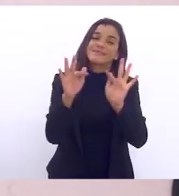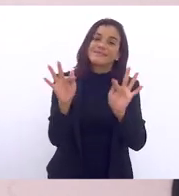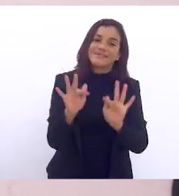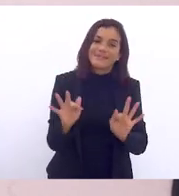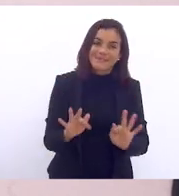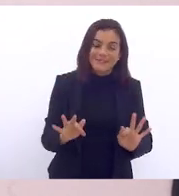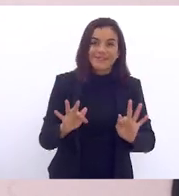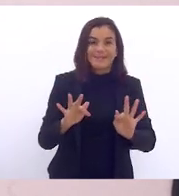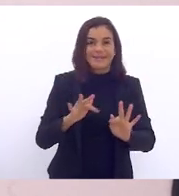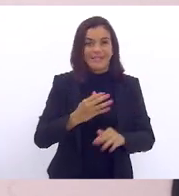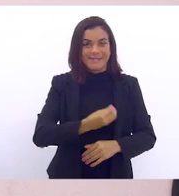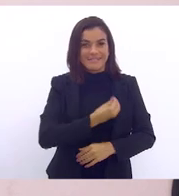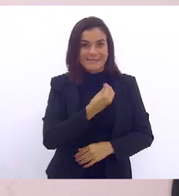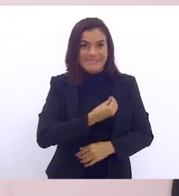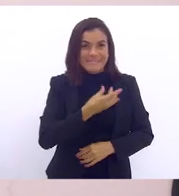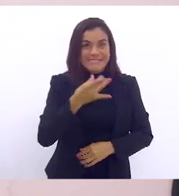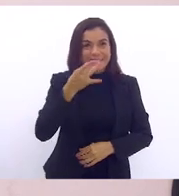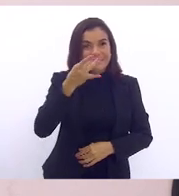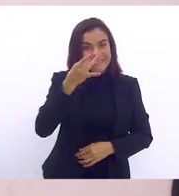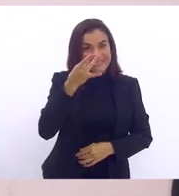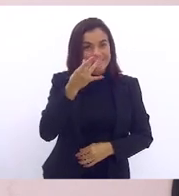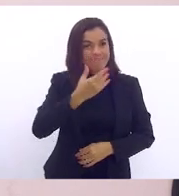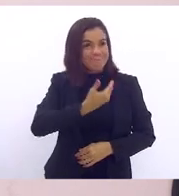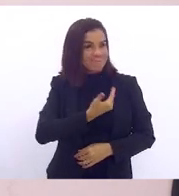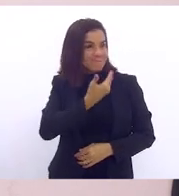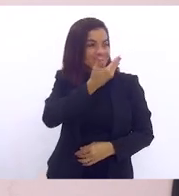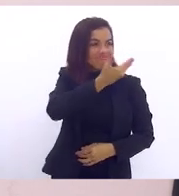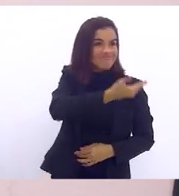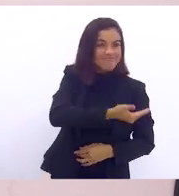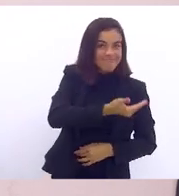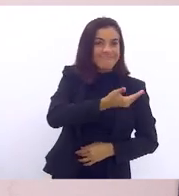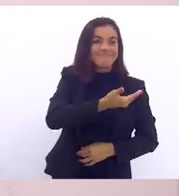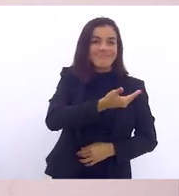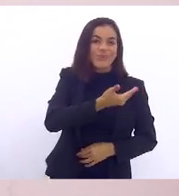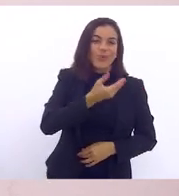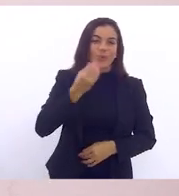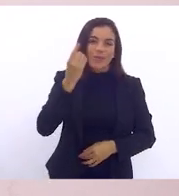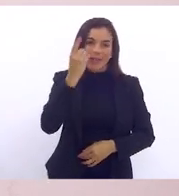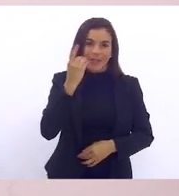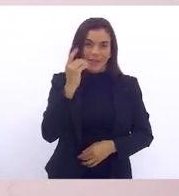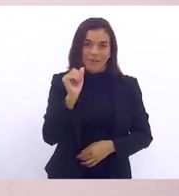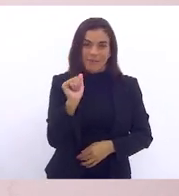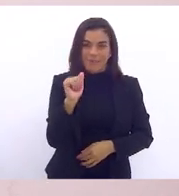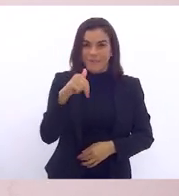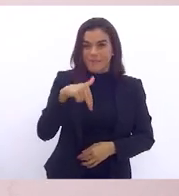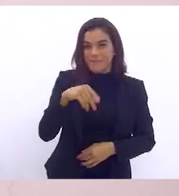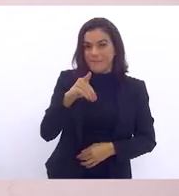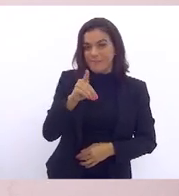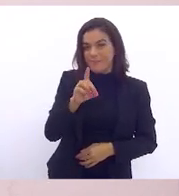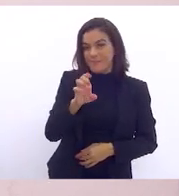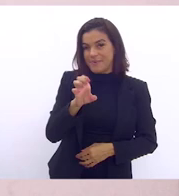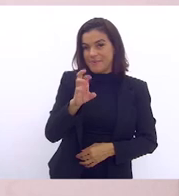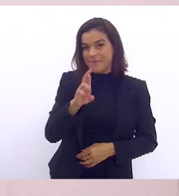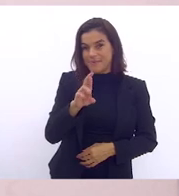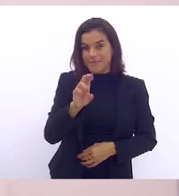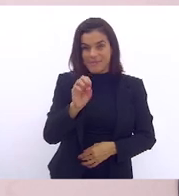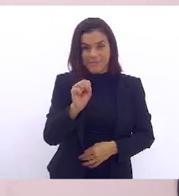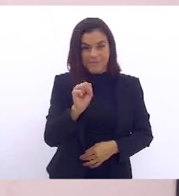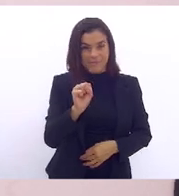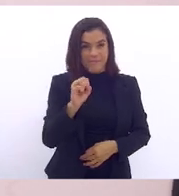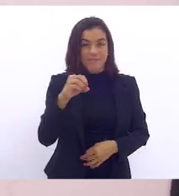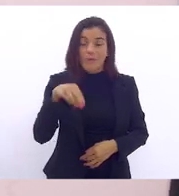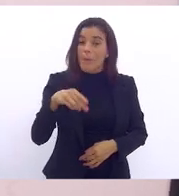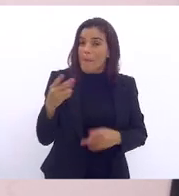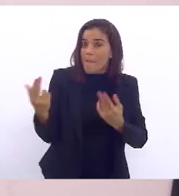né de estar aqui eh ombro a ombro com o deputado Anderson não é que também eh é do mesmo